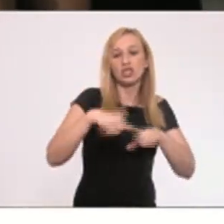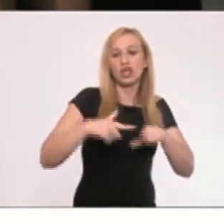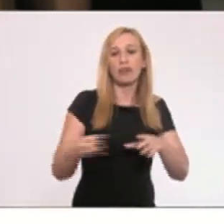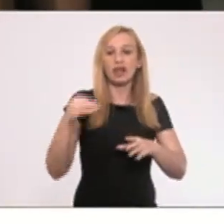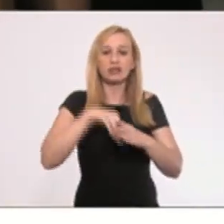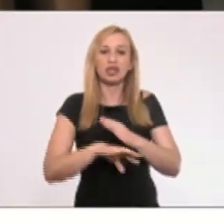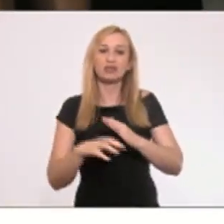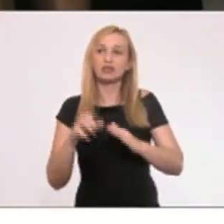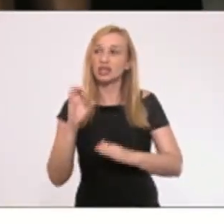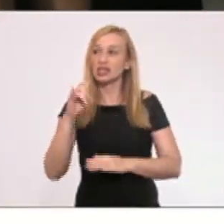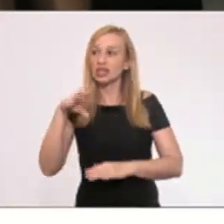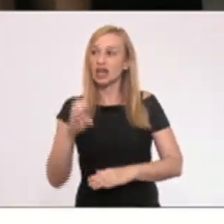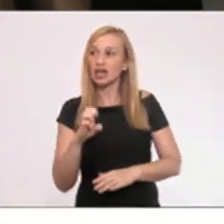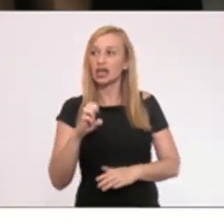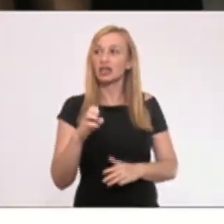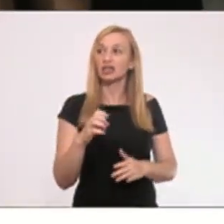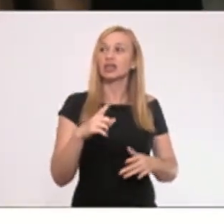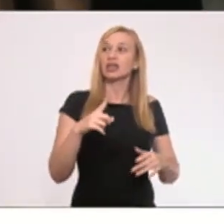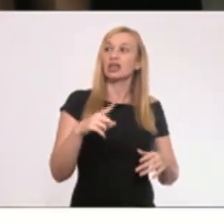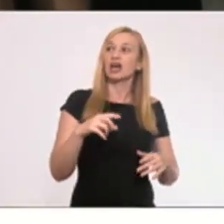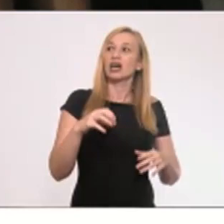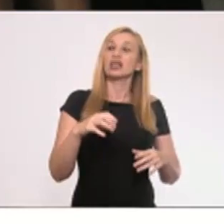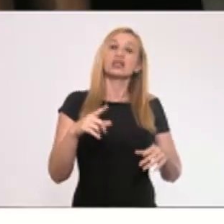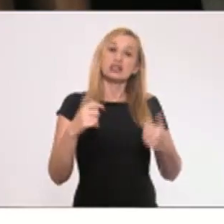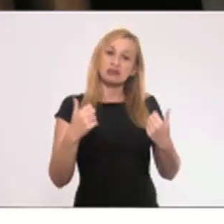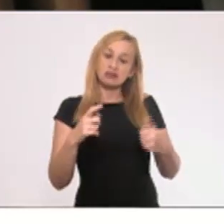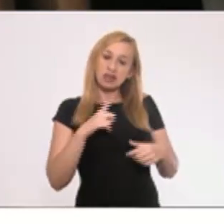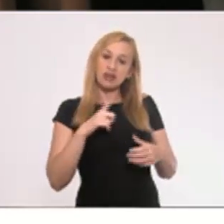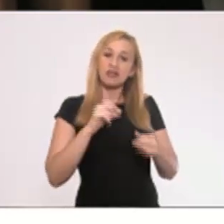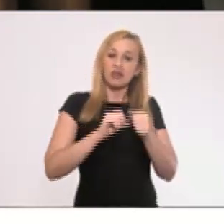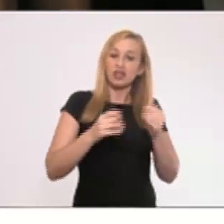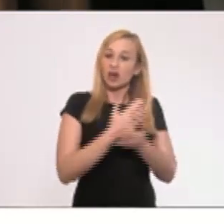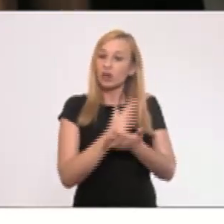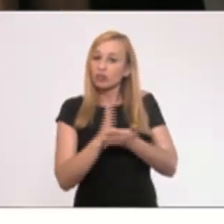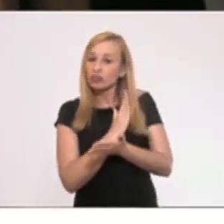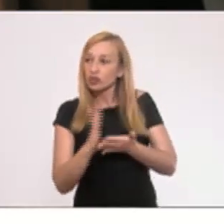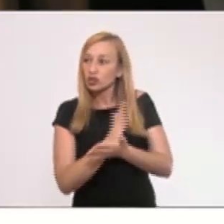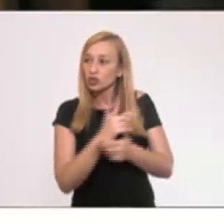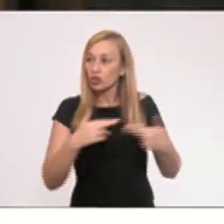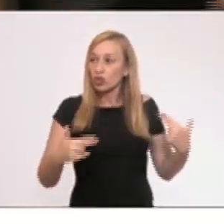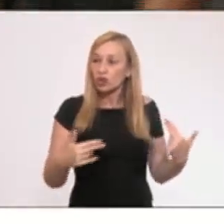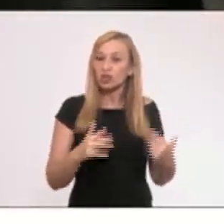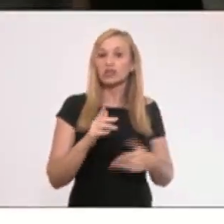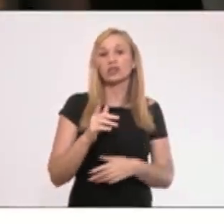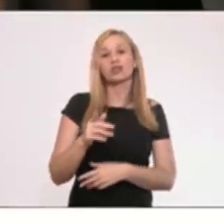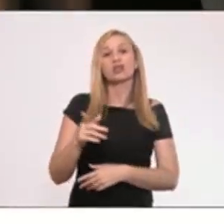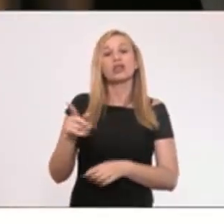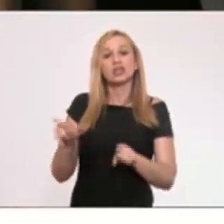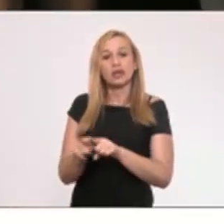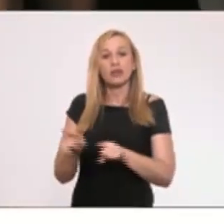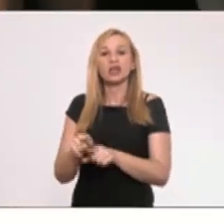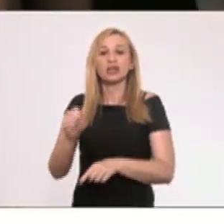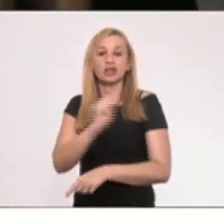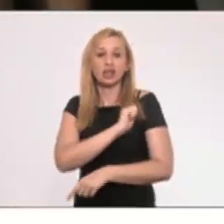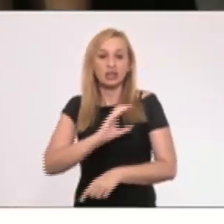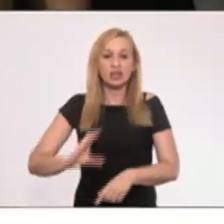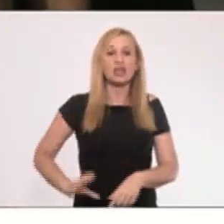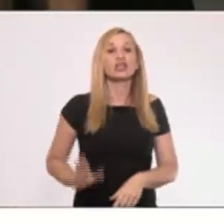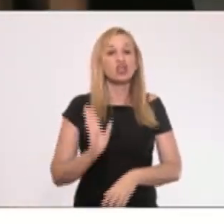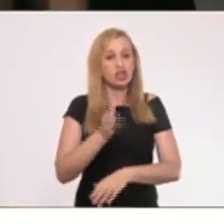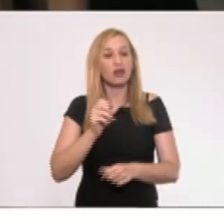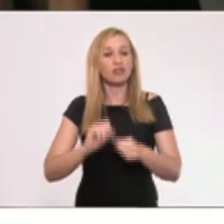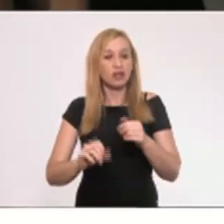Assembleia tem feito algumas, tem tomado algumas iniciativas. Deputado André Siliano, Vossa Excelência tomou uma iniciativa, inclusive, recentemente. A gente